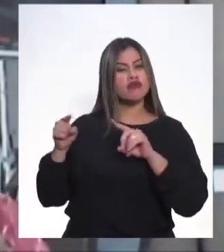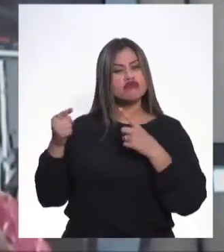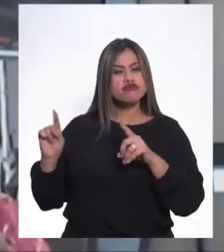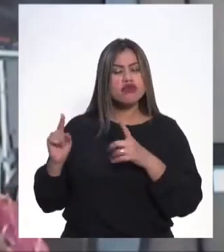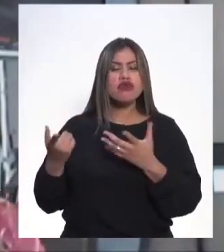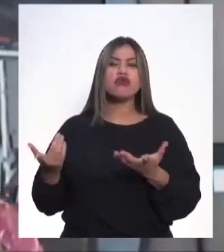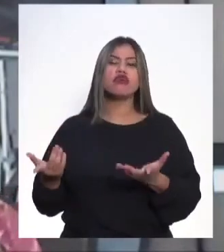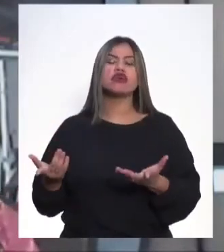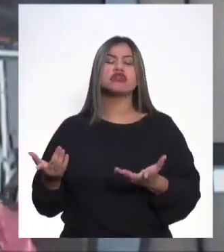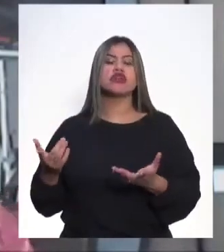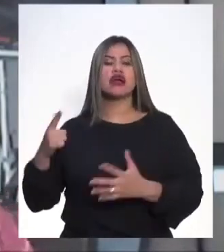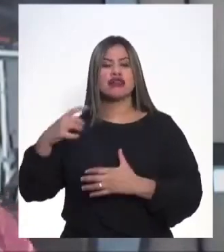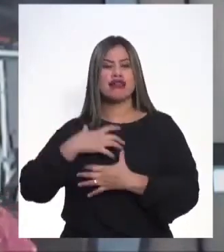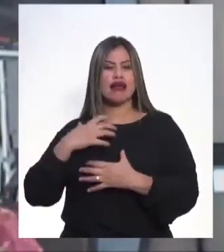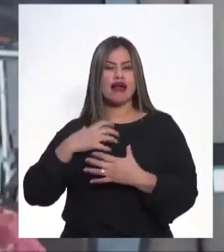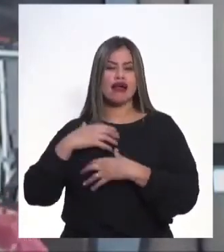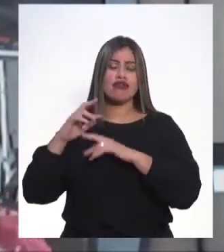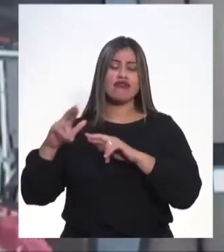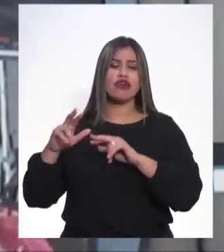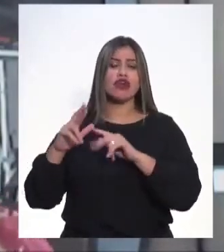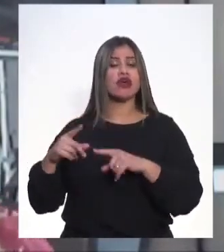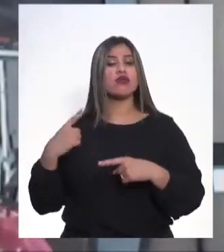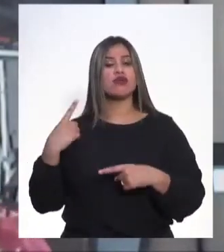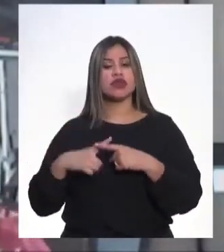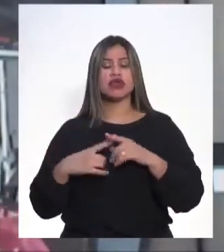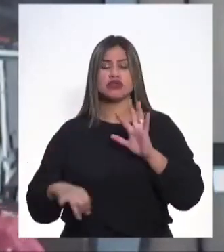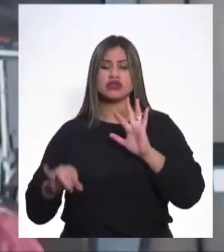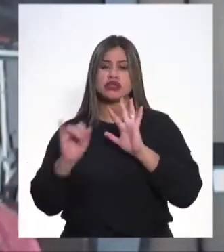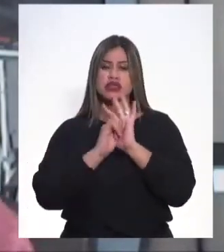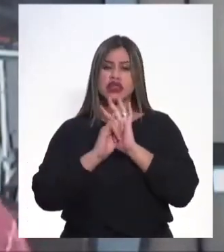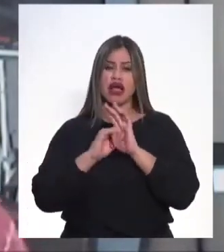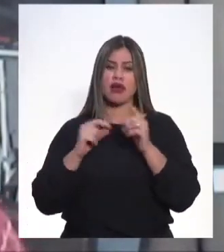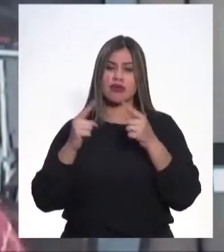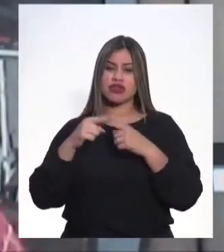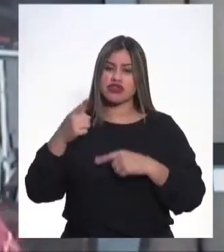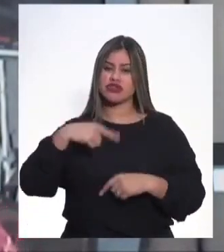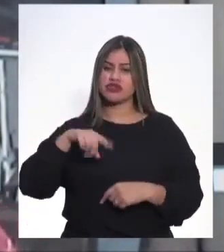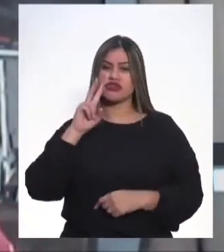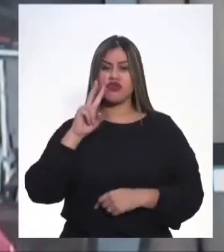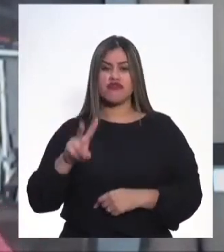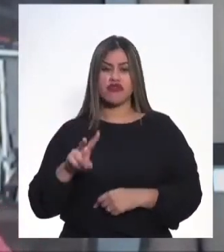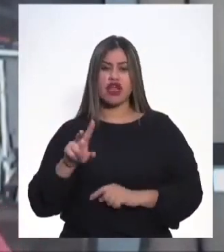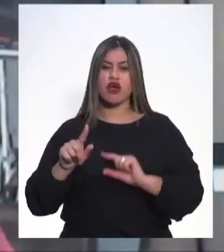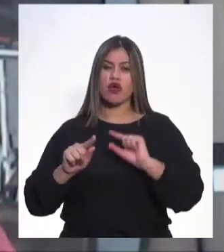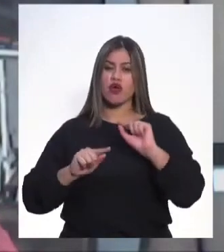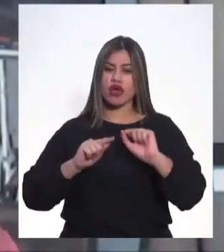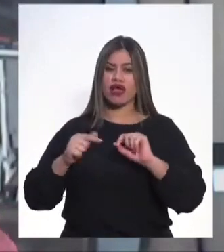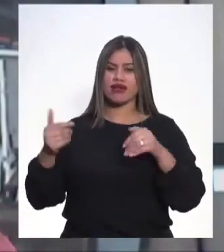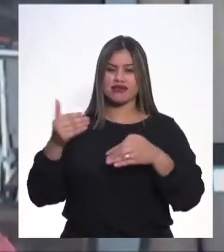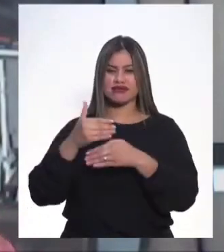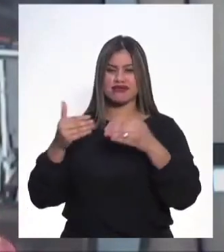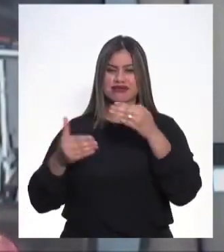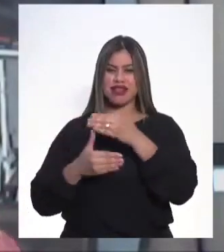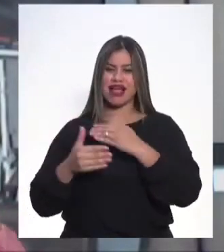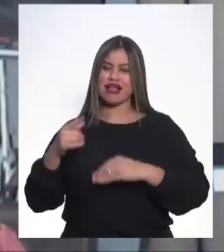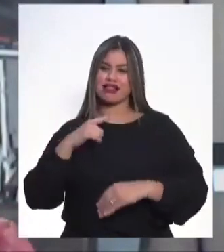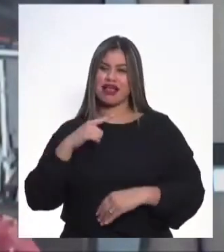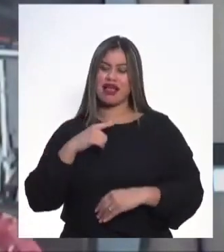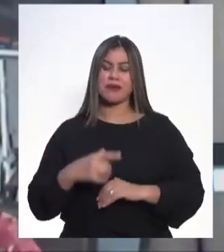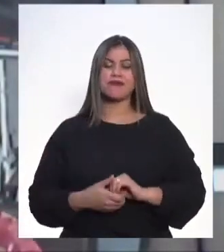de fatores, porque a identidade, como nós estamos vendo aqui, vai aparecer nos slides para